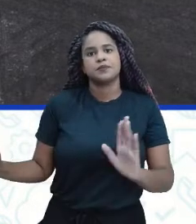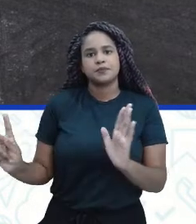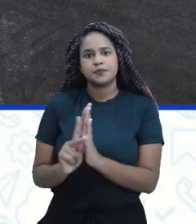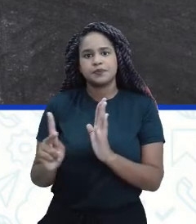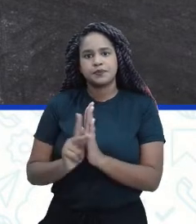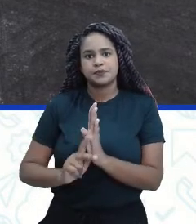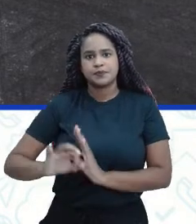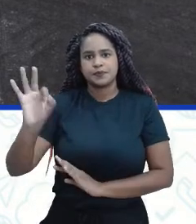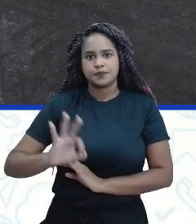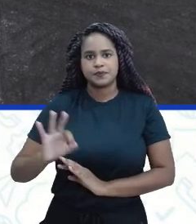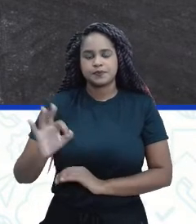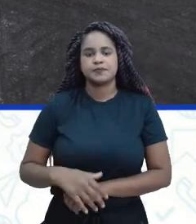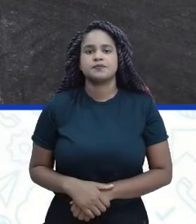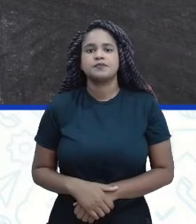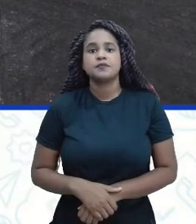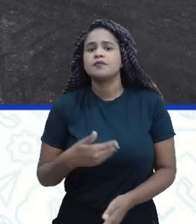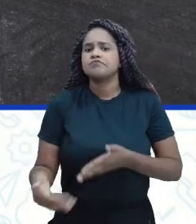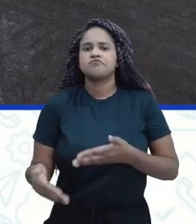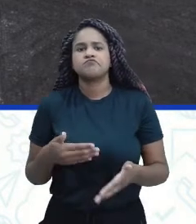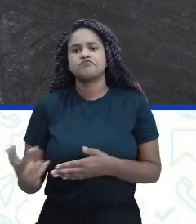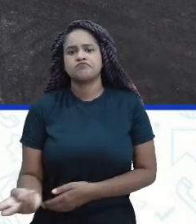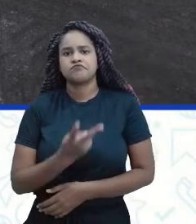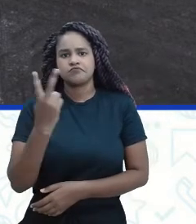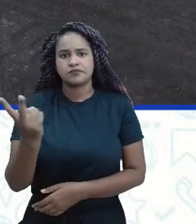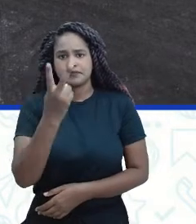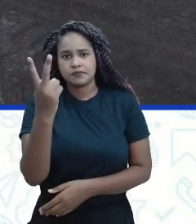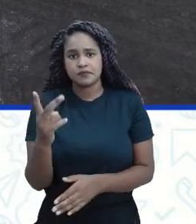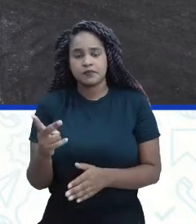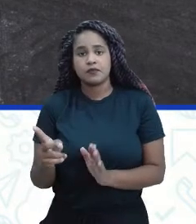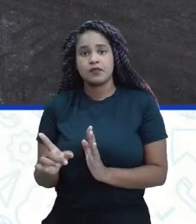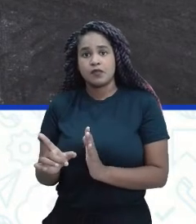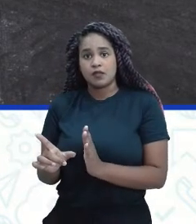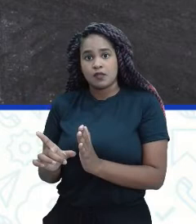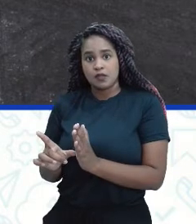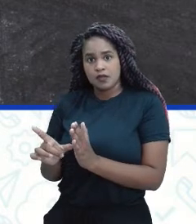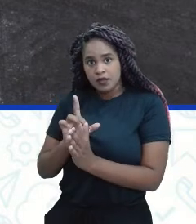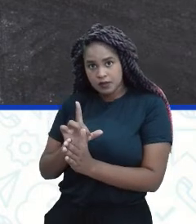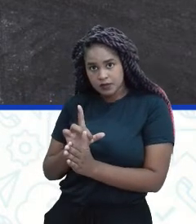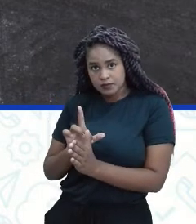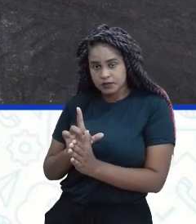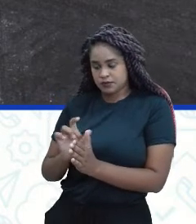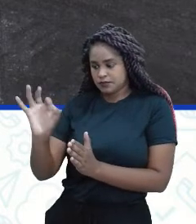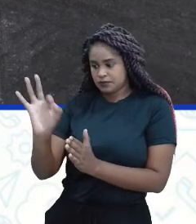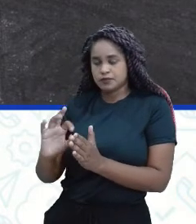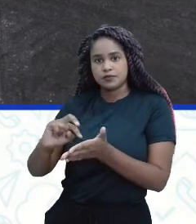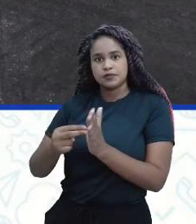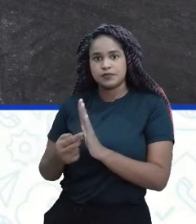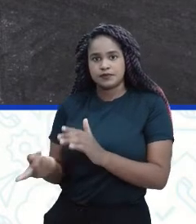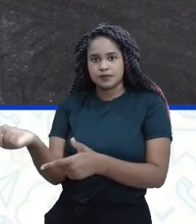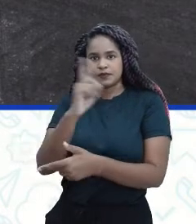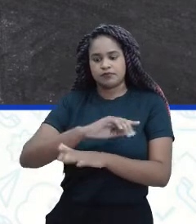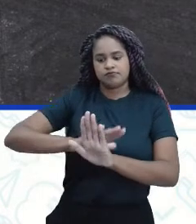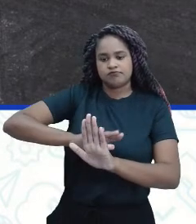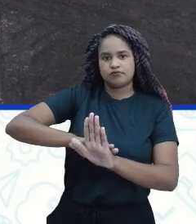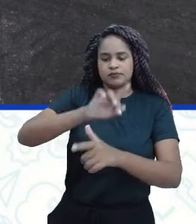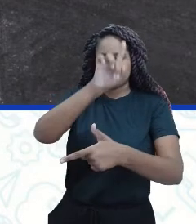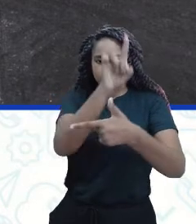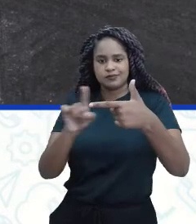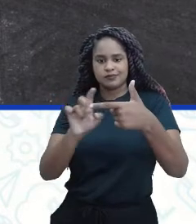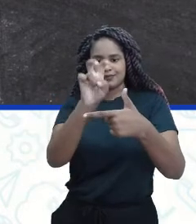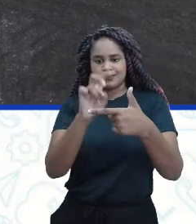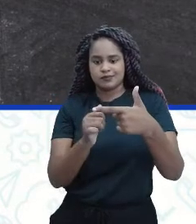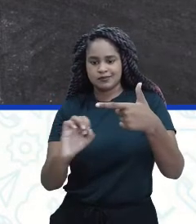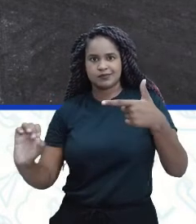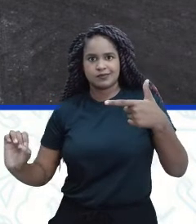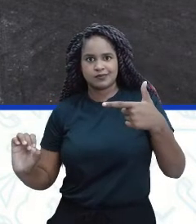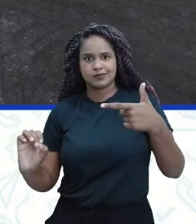certo? A gente tem aí que qualquer valor que apareça antes do símbolo do percentual significa ali aquela fração. Então, veja,